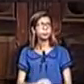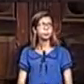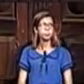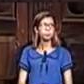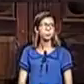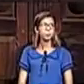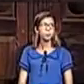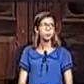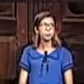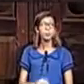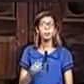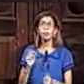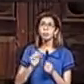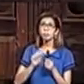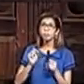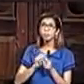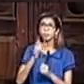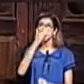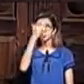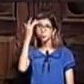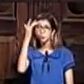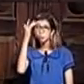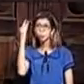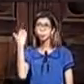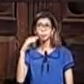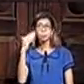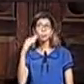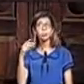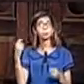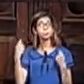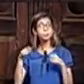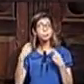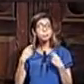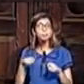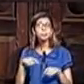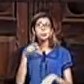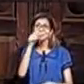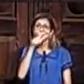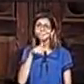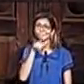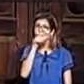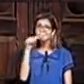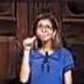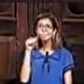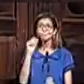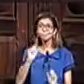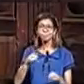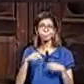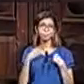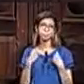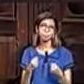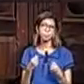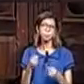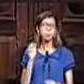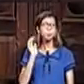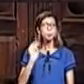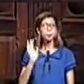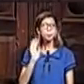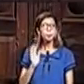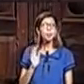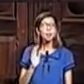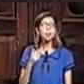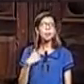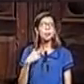que façam com que as pessoas entendam que elas precisam se sacrificar. Mas querer pedir